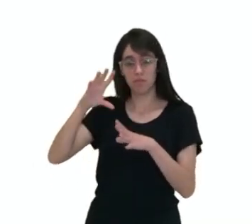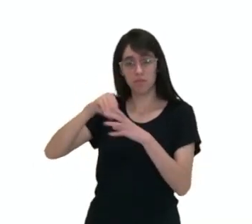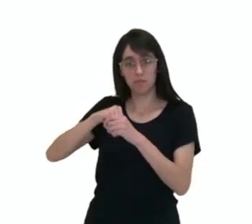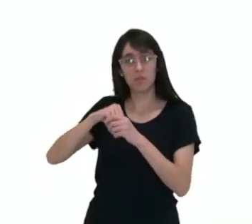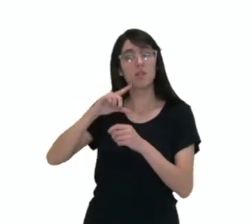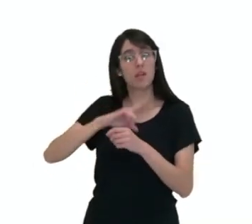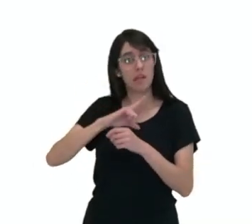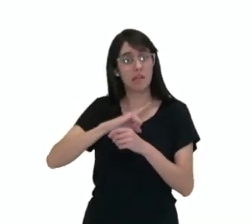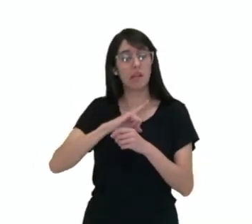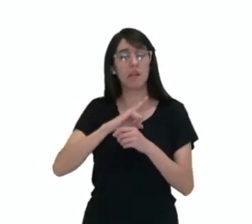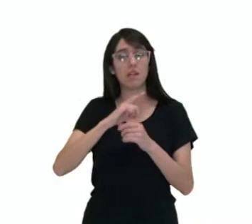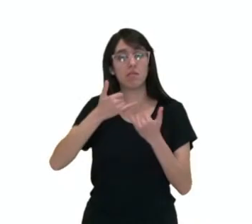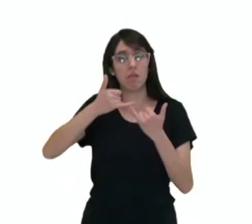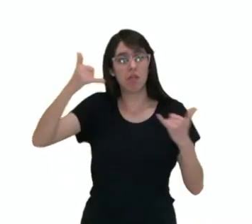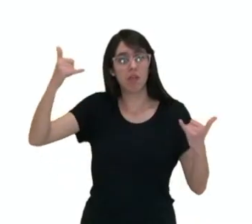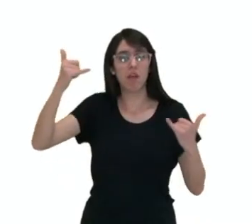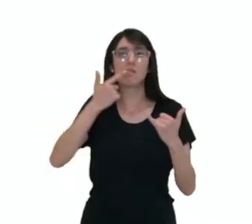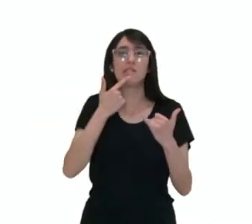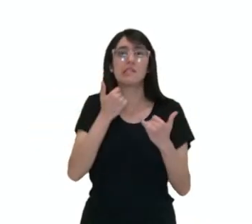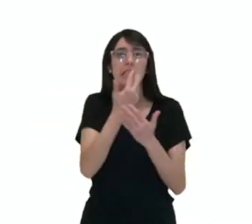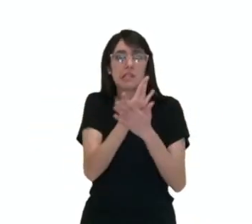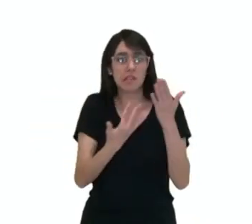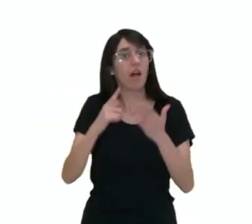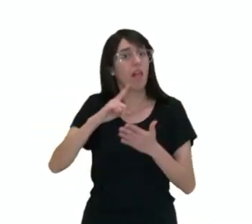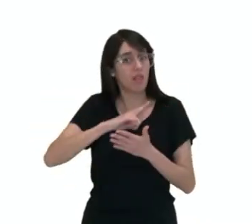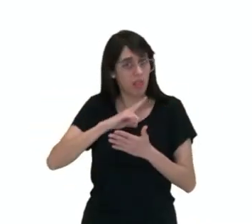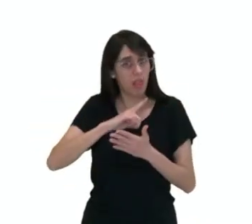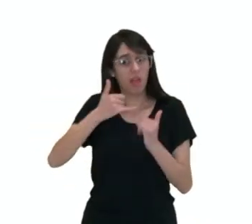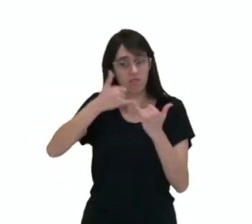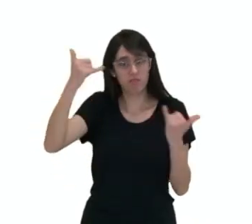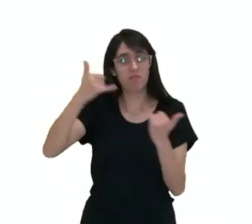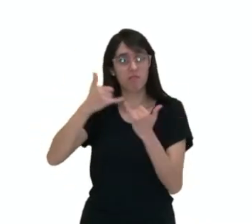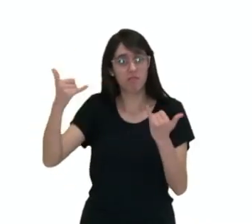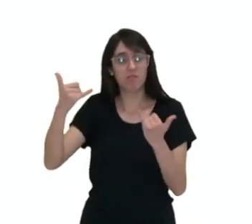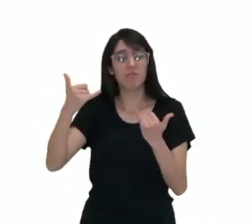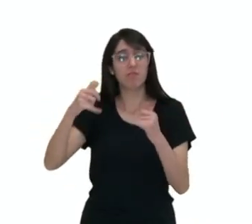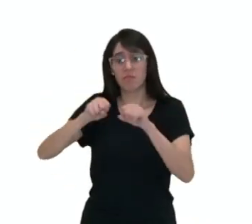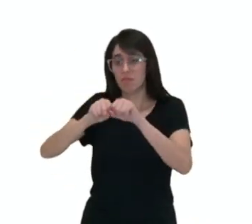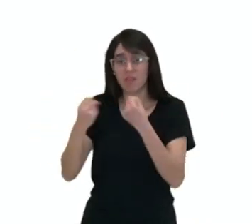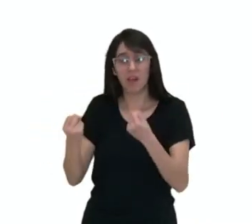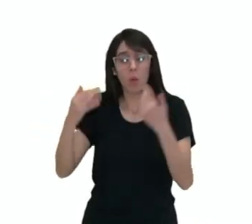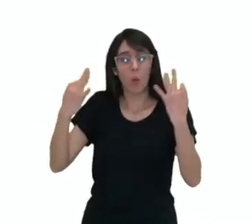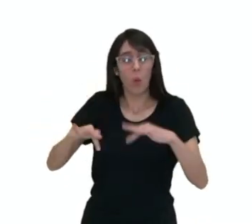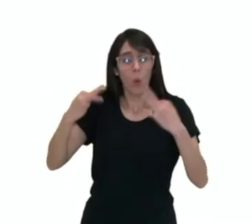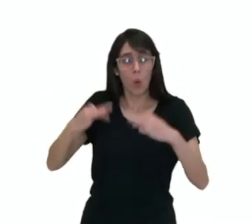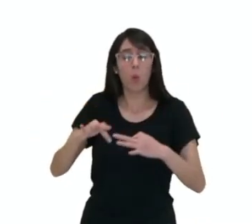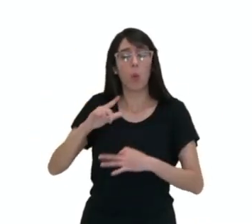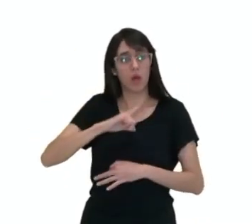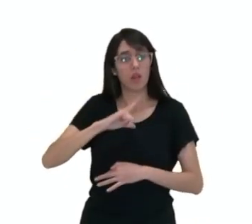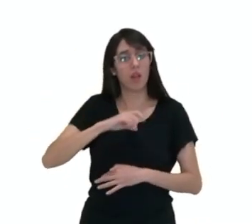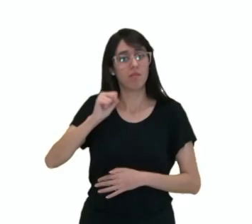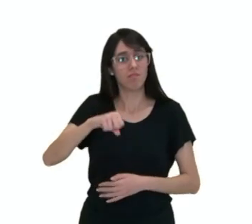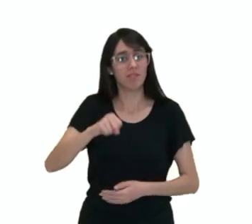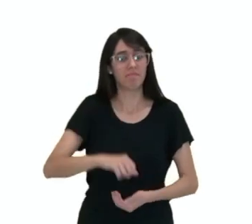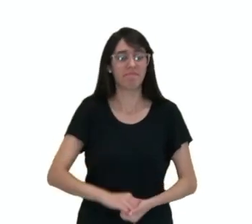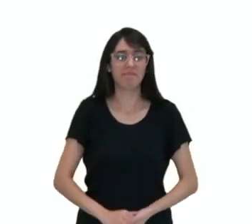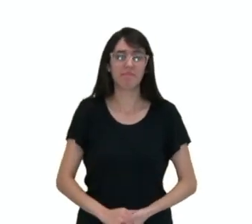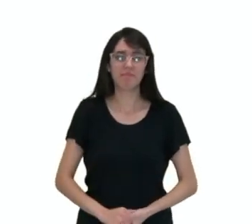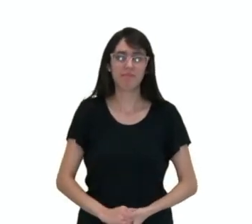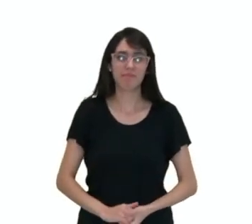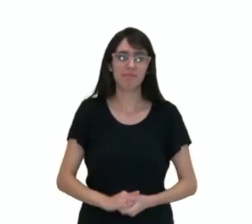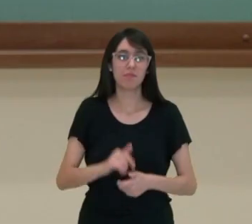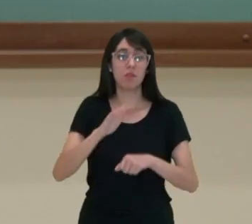nervos, né? Vasos sanguíneos. Então, a gente sente dor, né? Quebra, essas fibras são quebradas e causa dor.